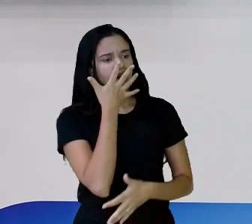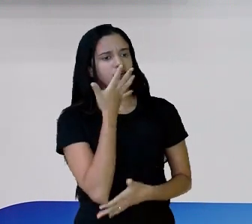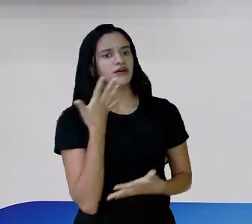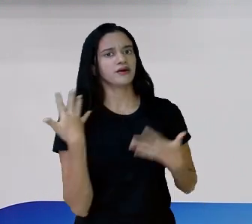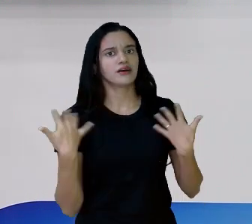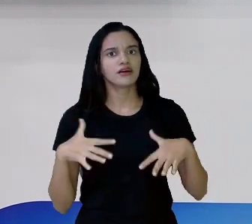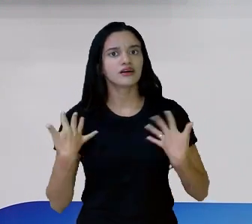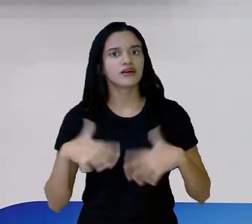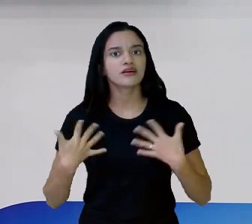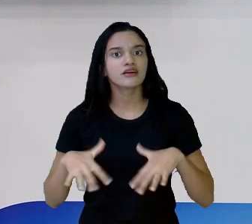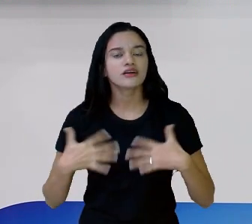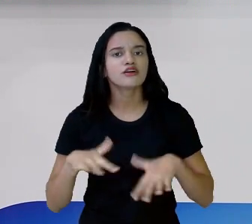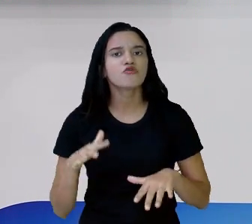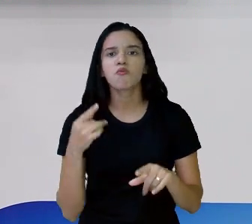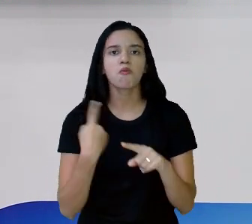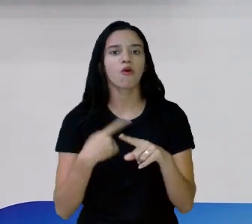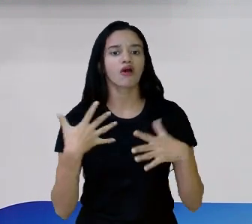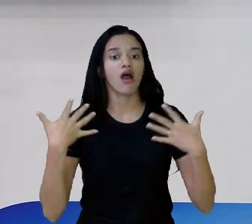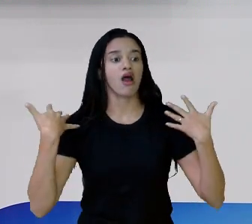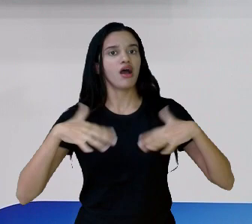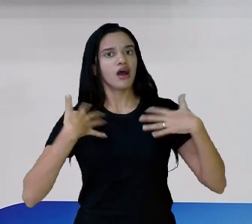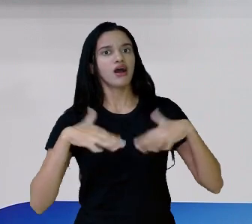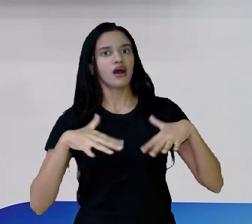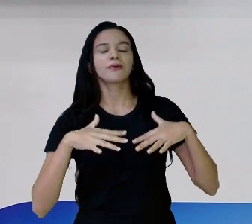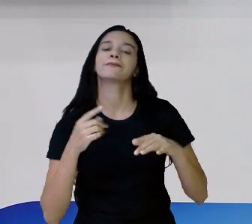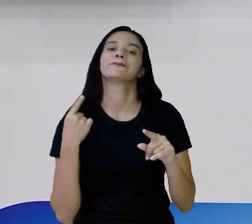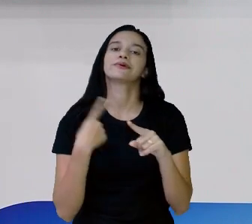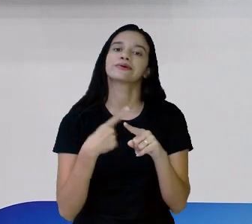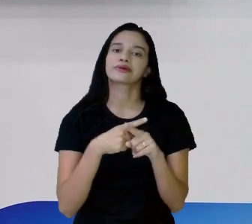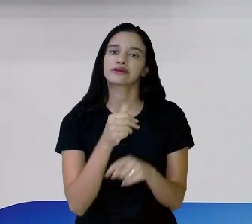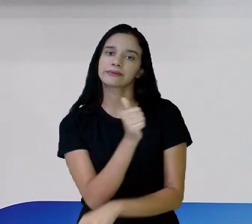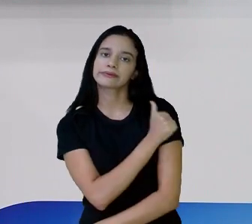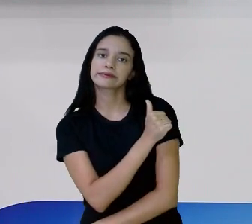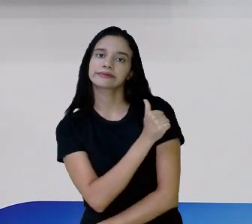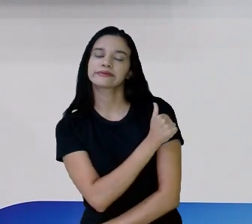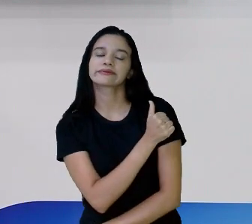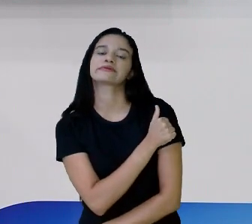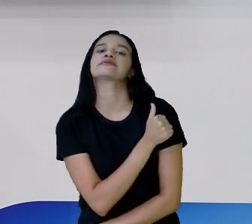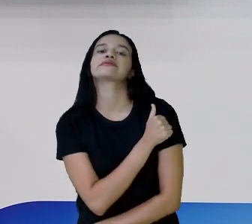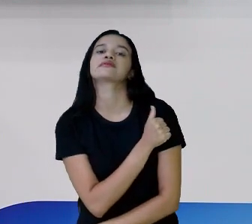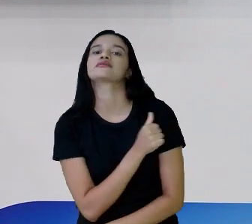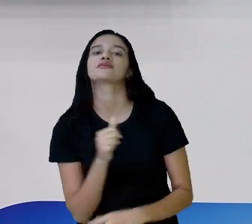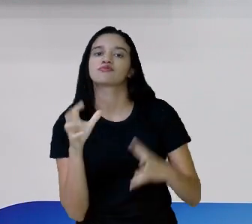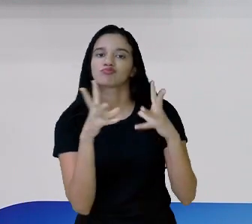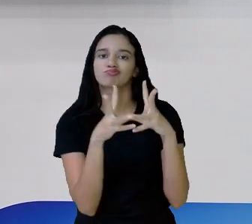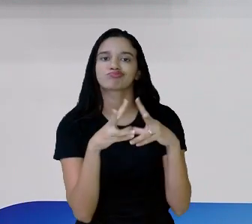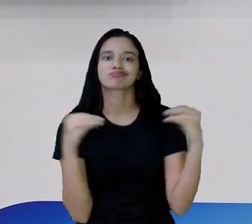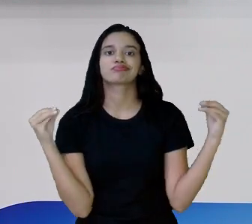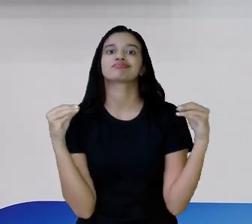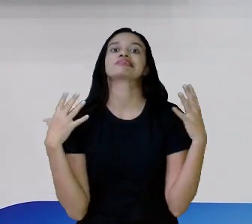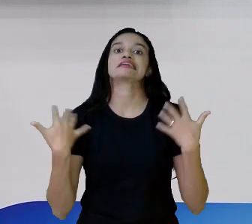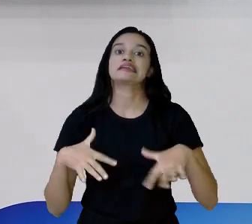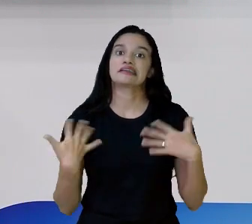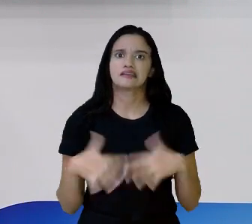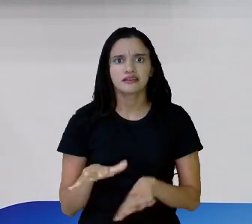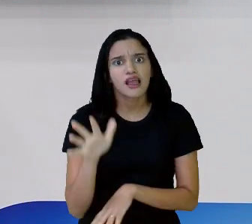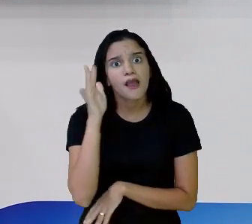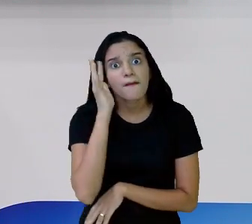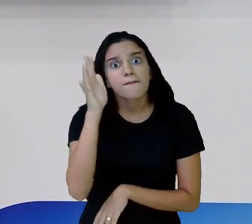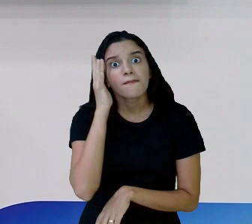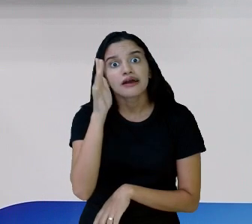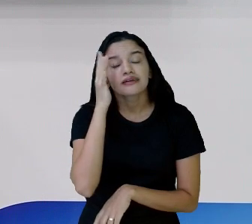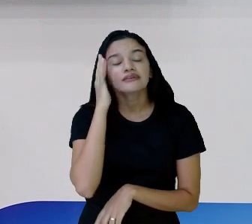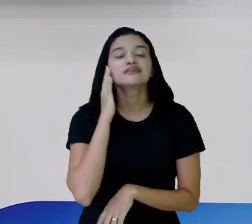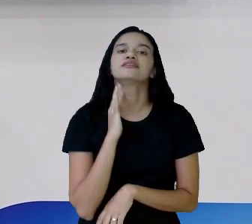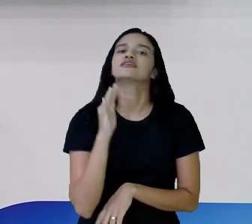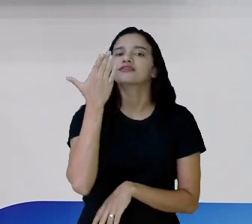horror. Por que esse horror aí no texto, né? Porque os seus aluninhos estavam correndo o risco de serem extintos. Imagine,